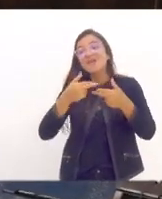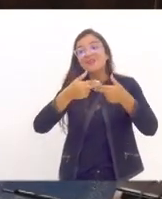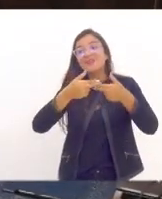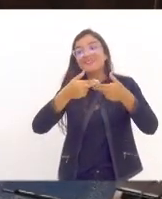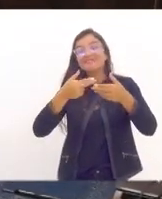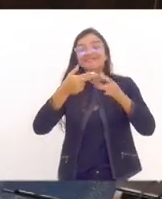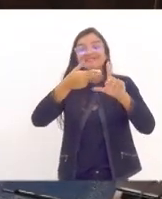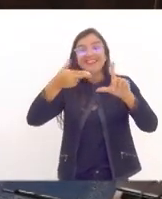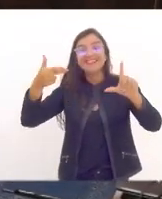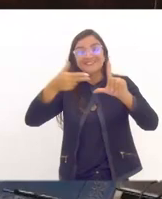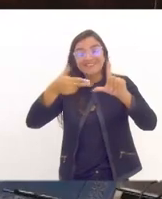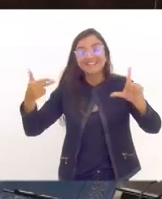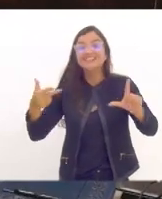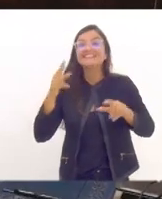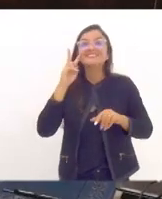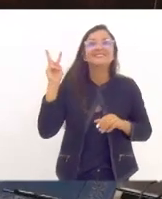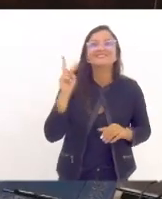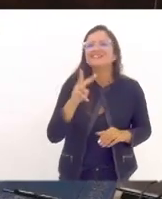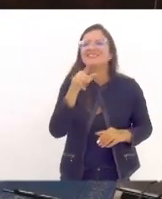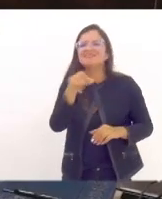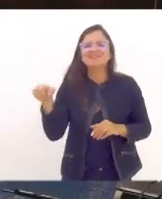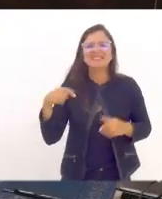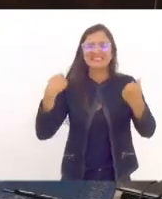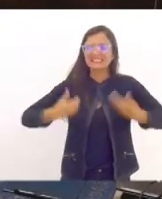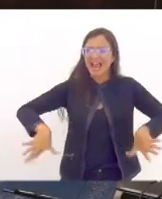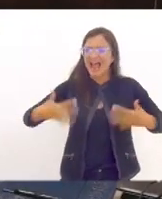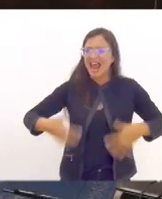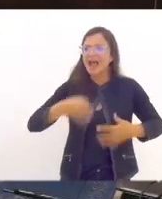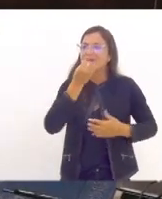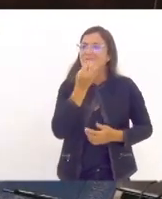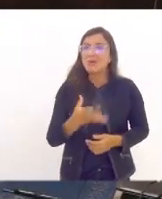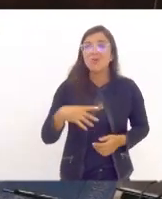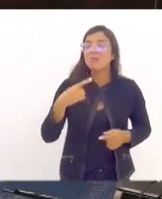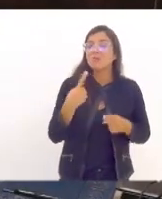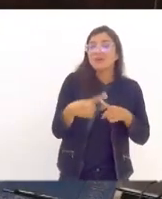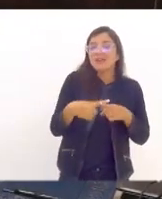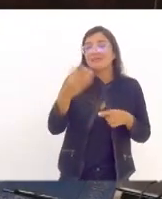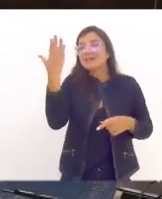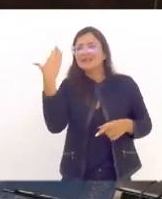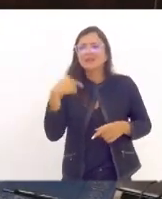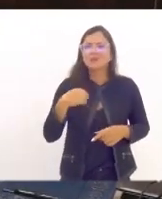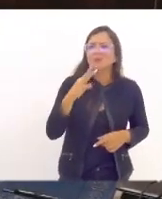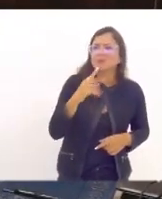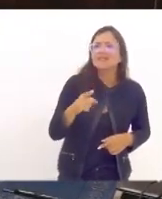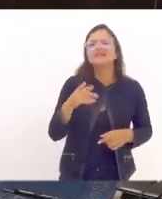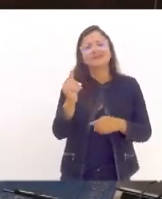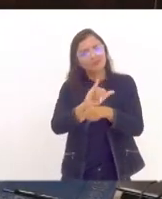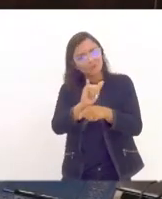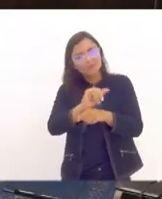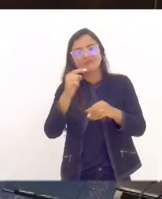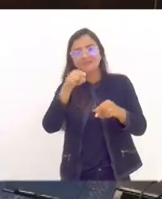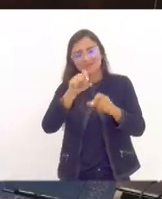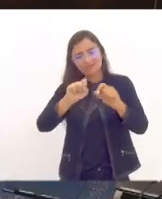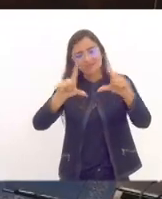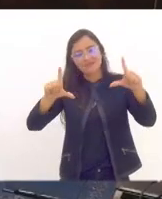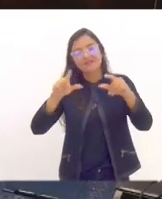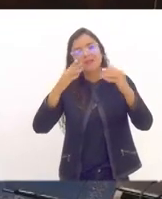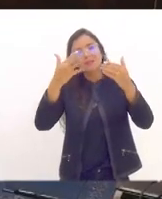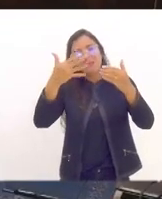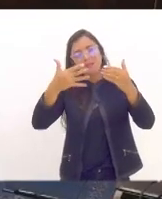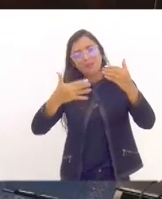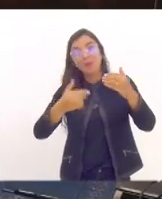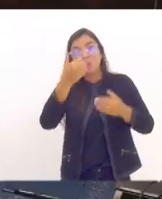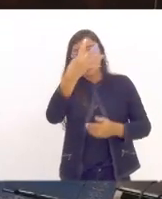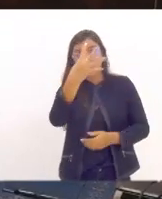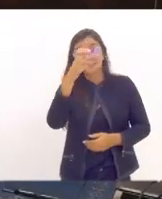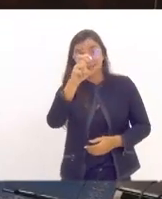conhecendo várias potências incríveis que tem um estado que você não conhecia então vai lá assiste a Playlist inteira para conhecer os 45